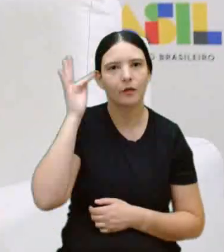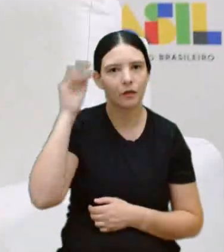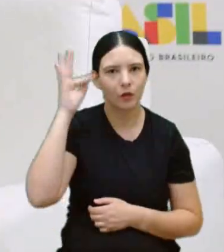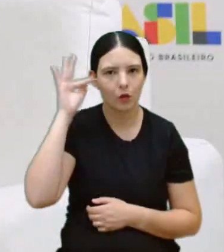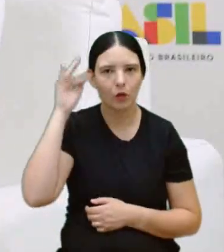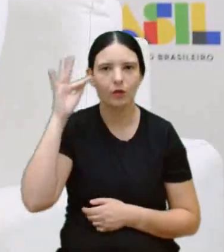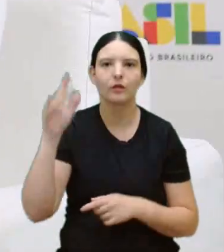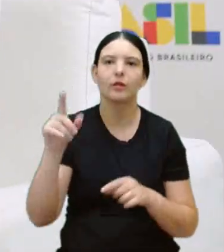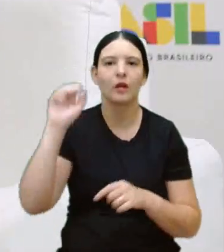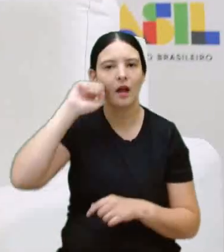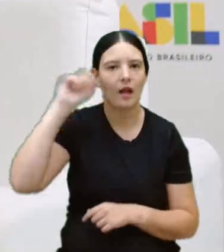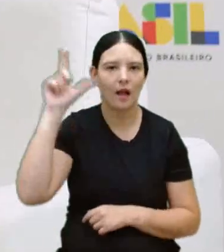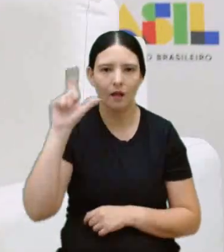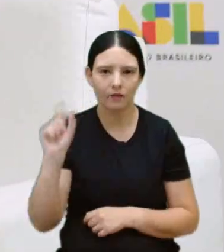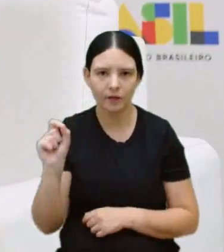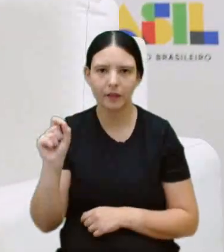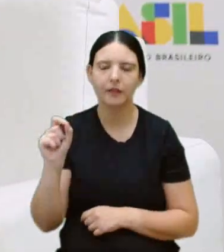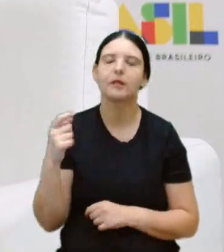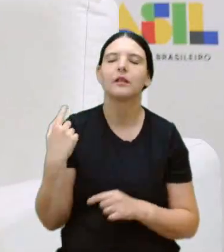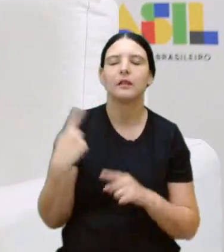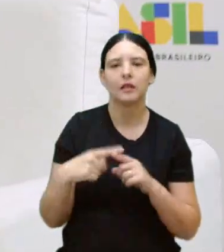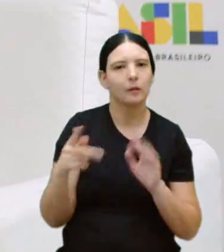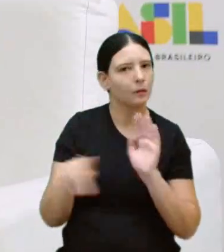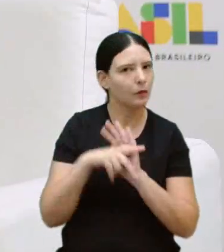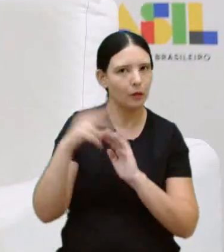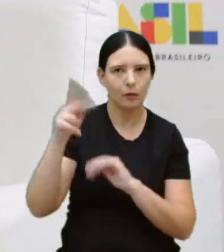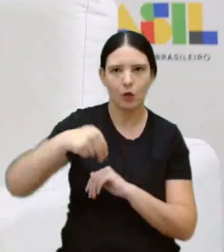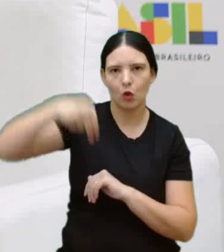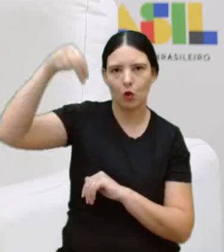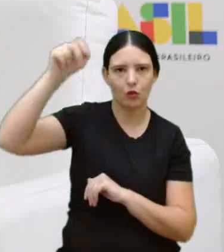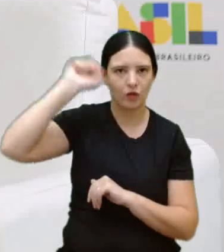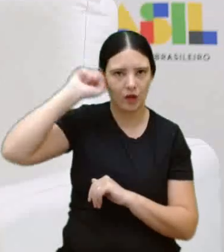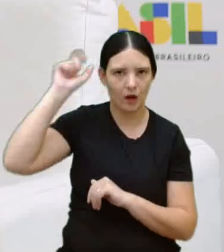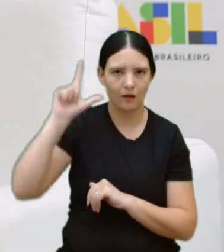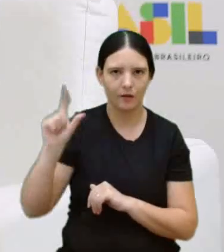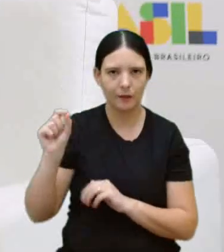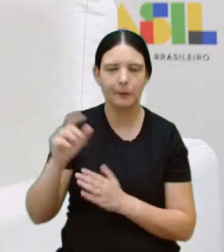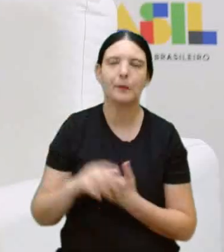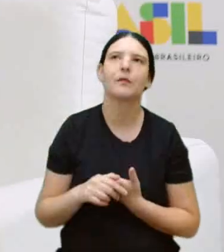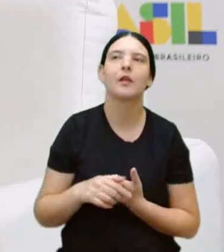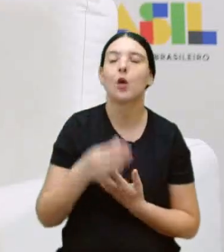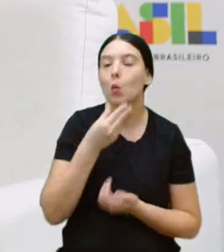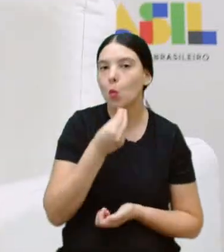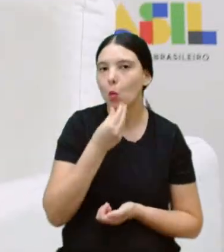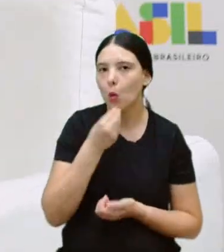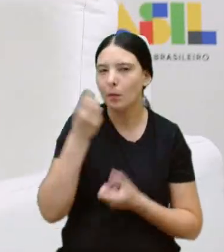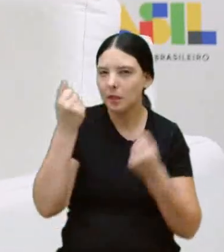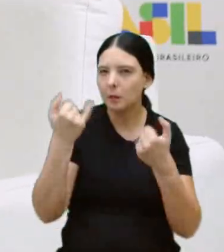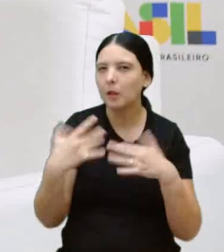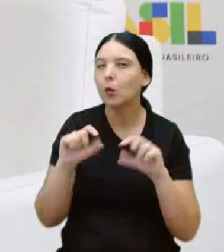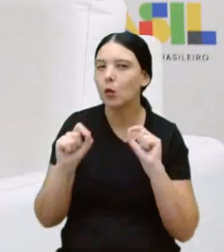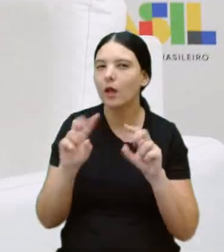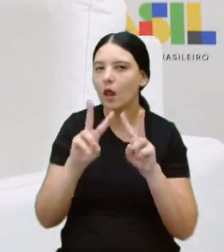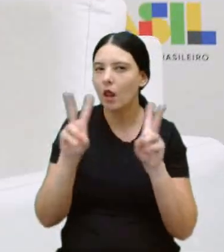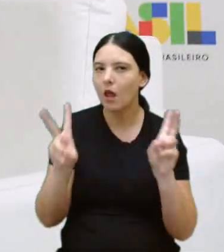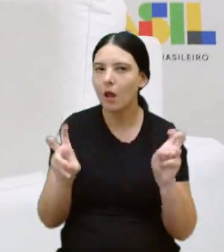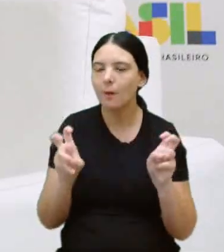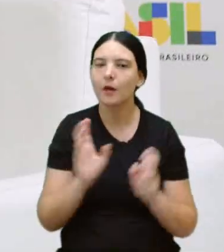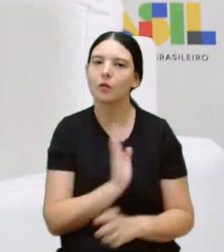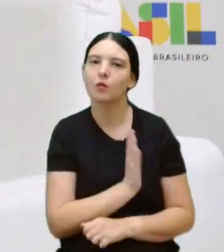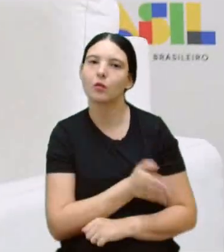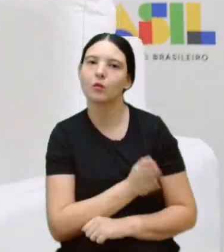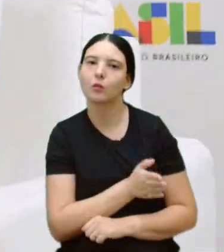África, né, continente africano, norte-africano, e ele fala sobre o coração. Aí tem um texto interessante